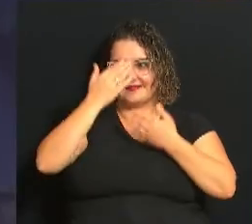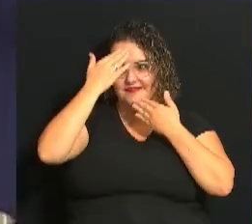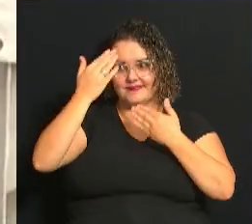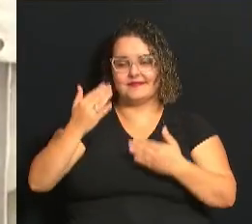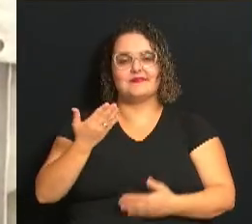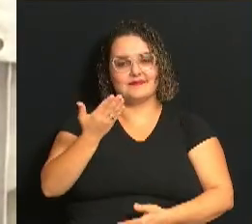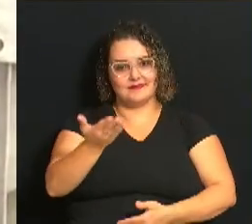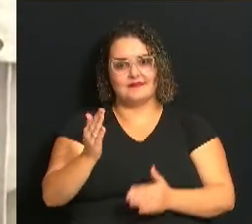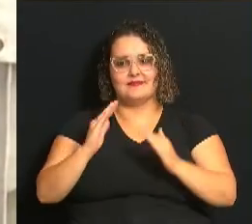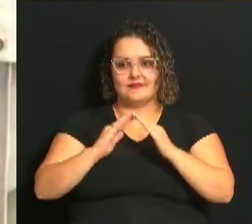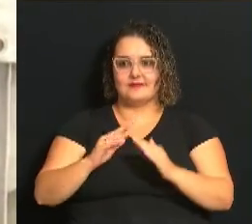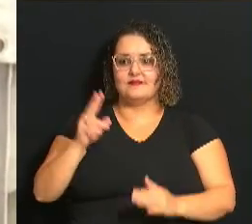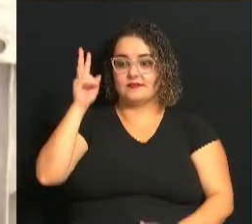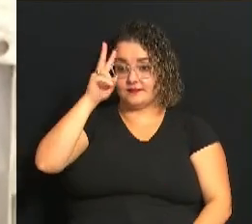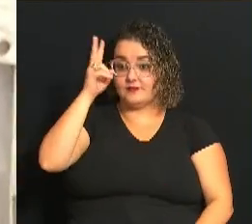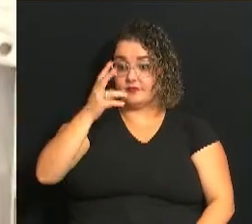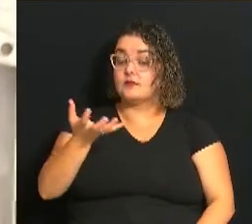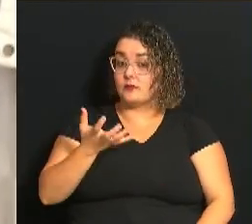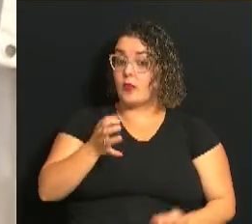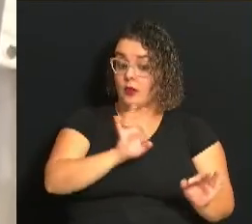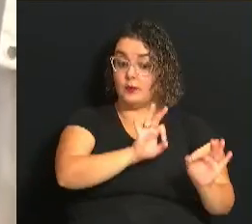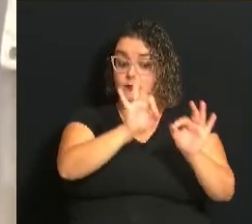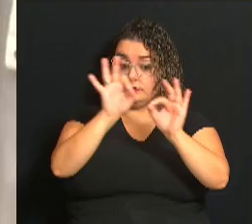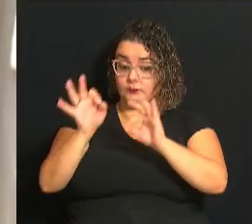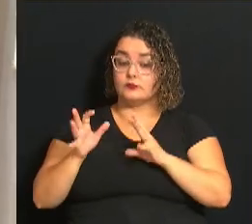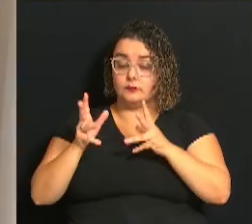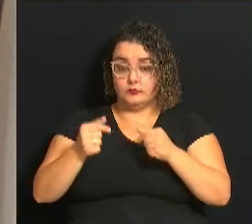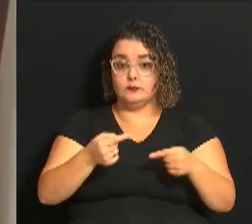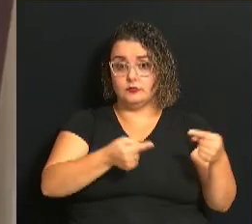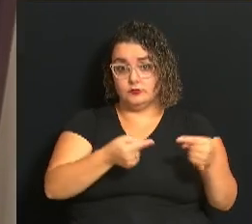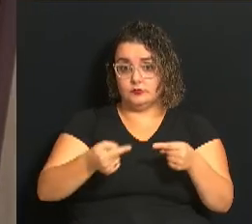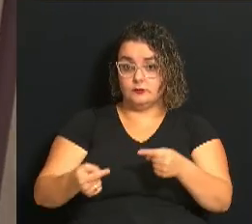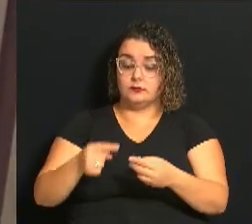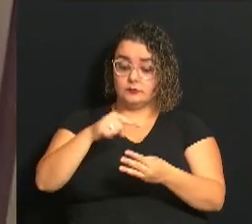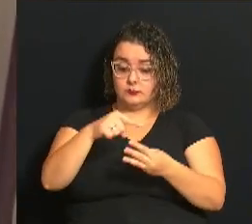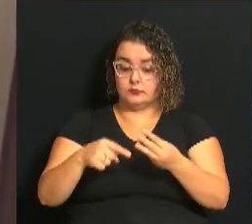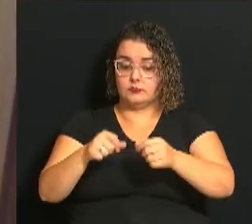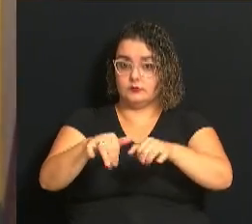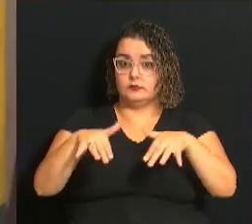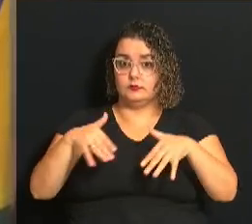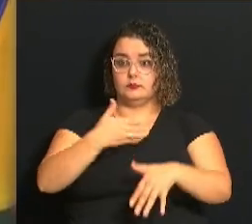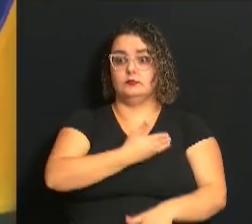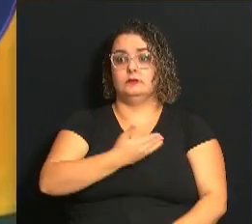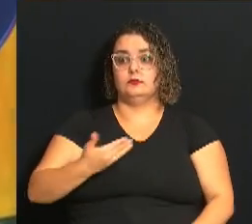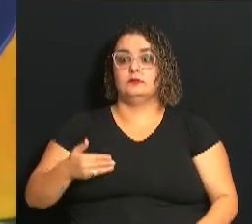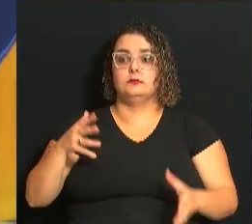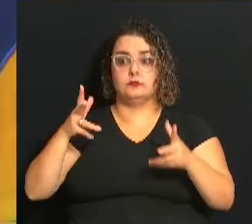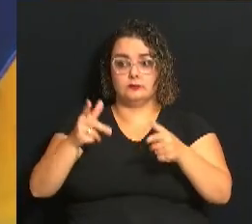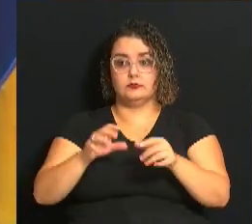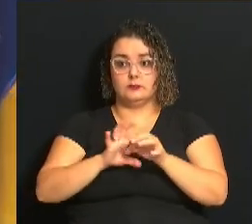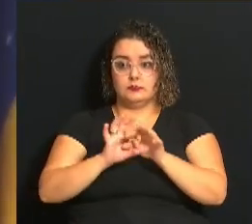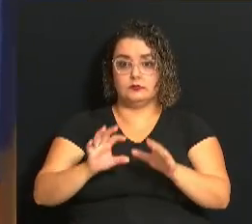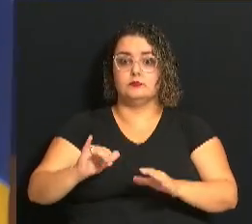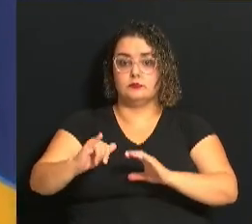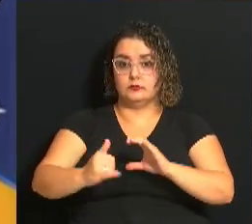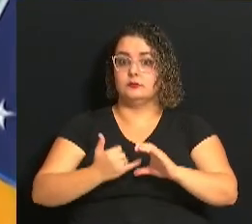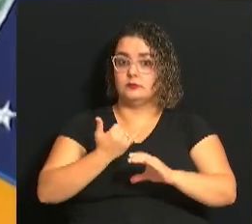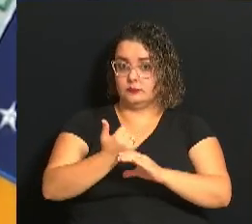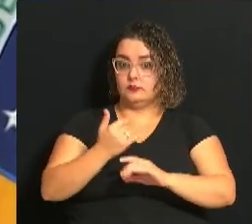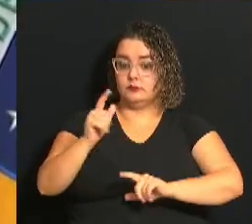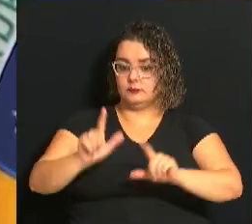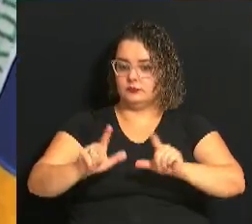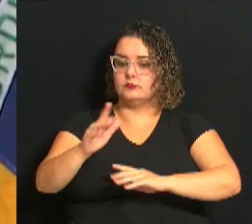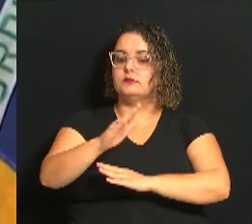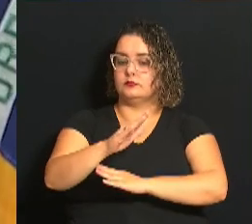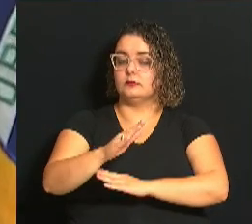também, lembrando que se quiser rever toda essa discussão das 3 audiências públicas, tudo está disponível no YouTube da TV Câmara Campinas, é